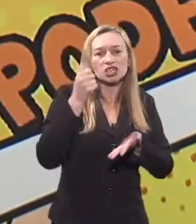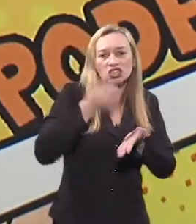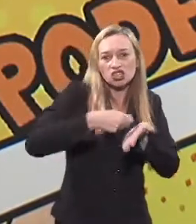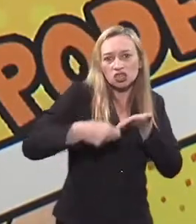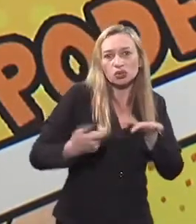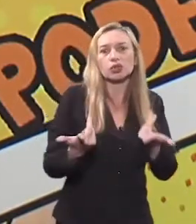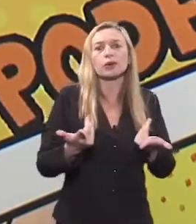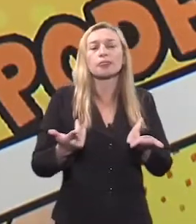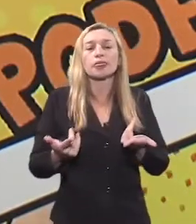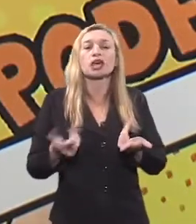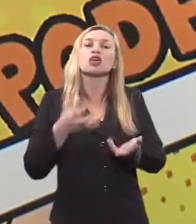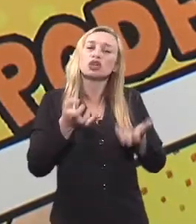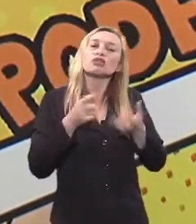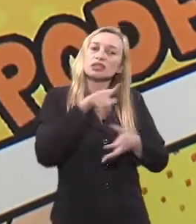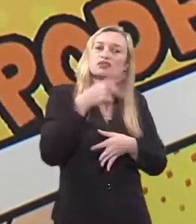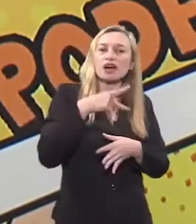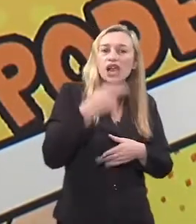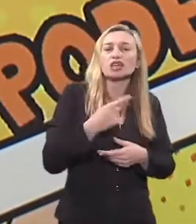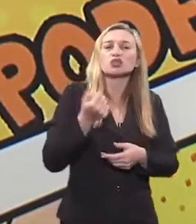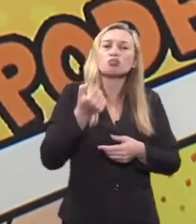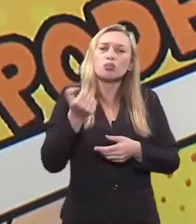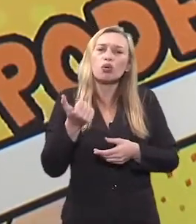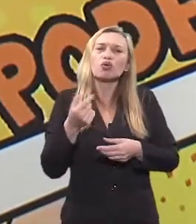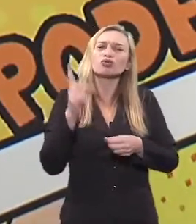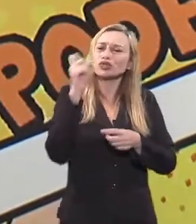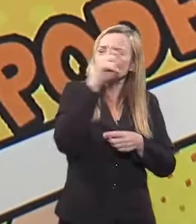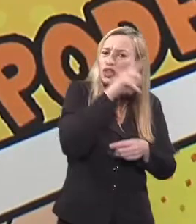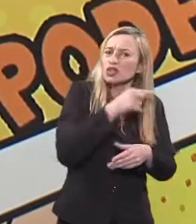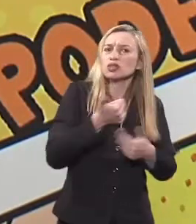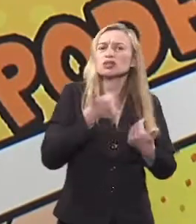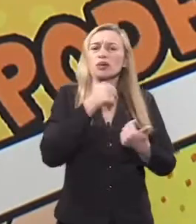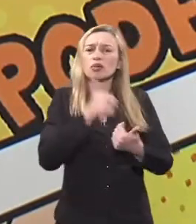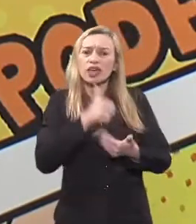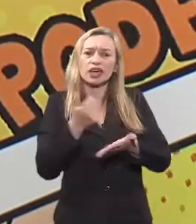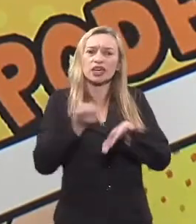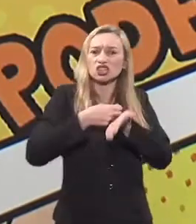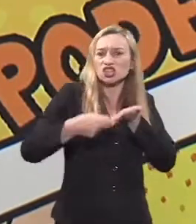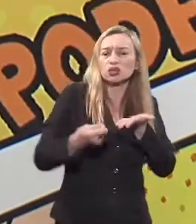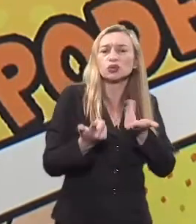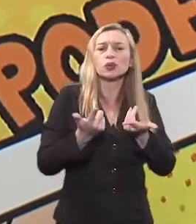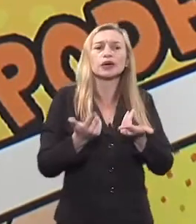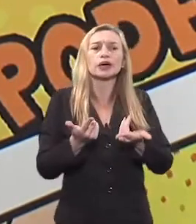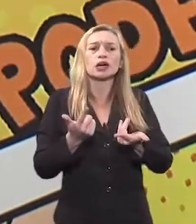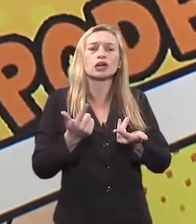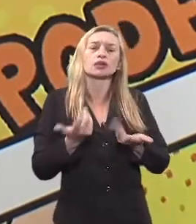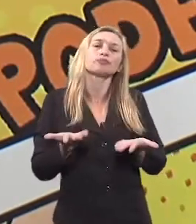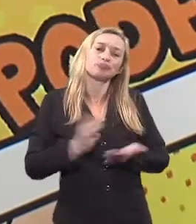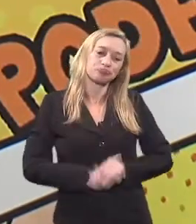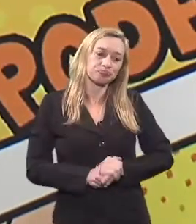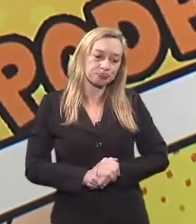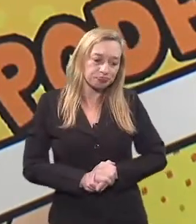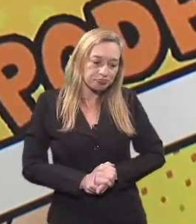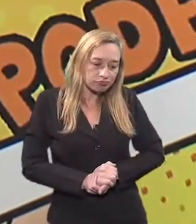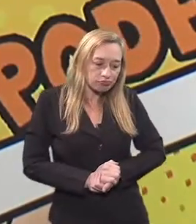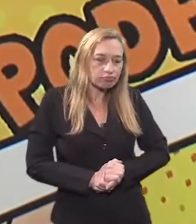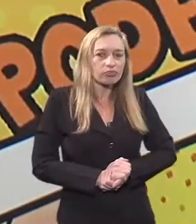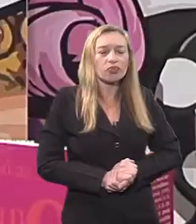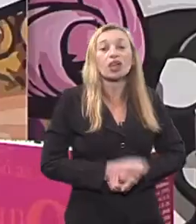patamar, né, de escritora. Queria que vocês falassem um pouco sobre essa dificuldade da ascensão da mulher negra como